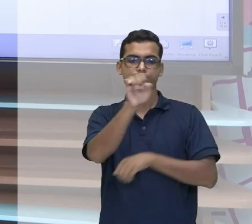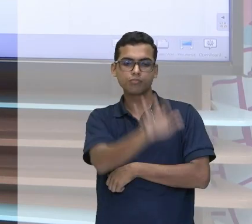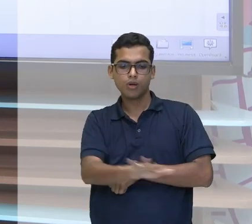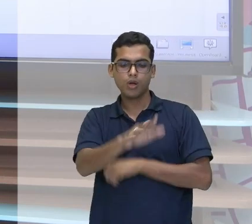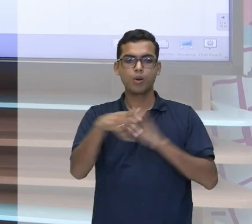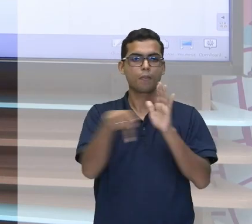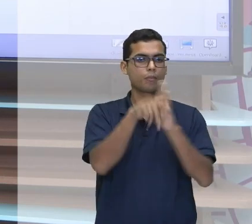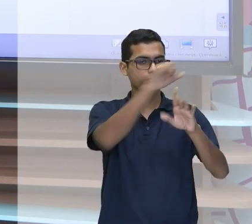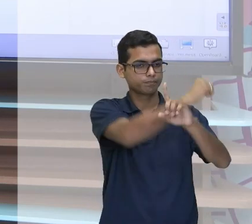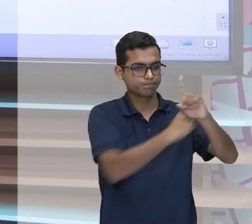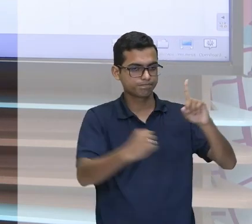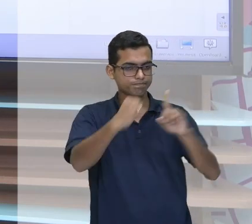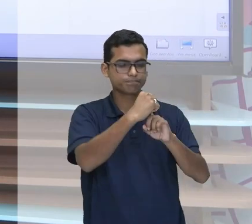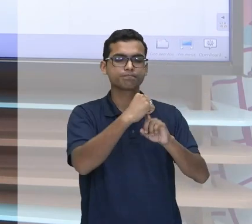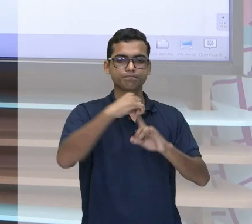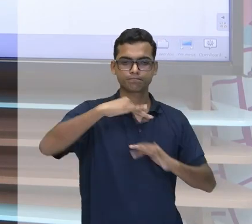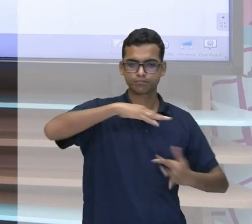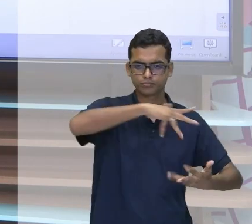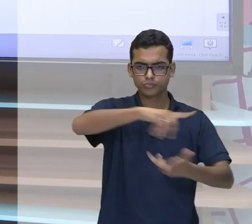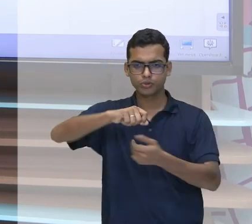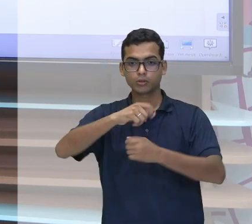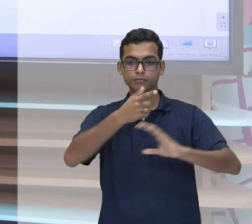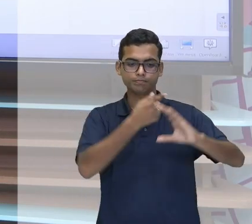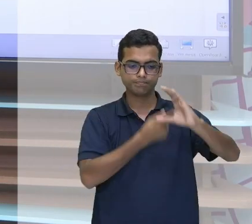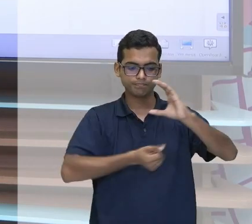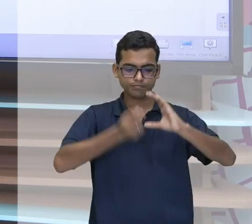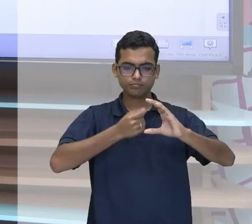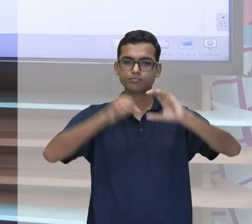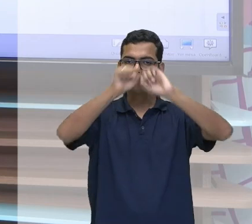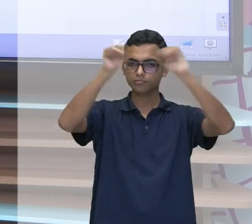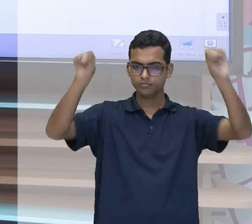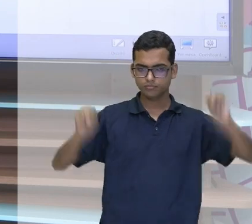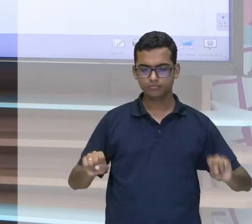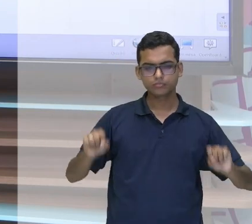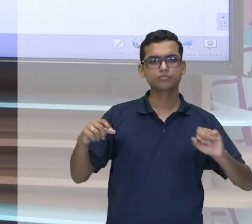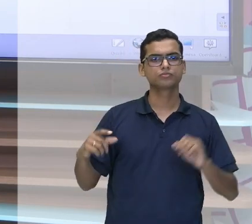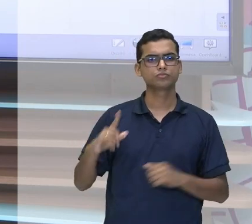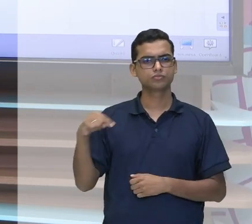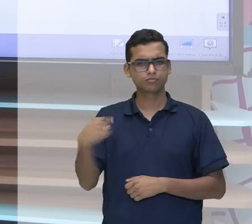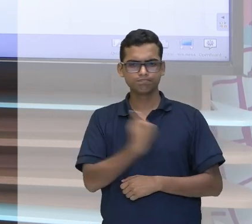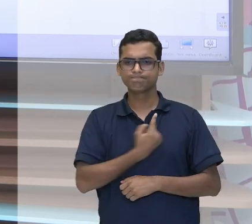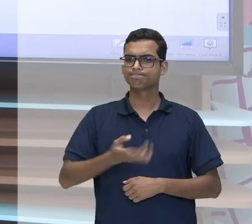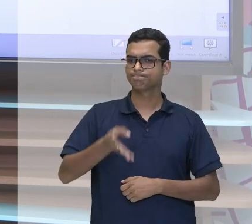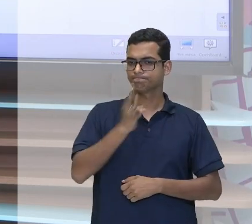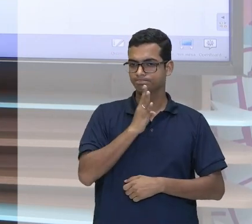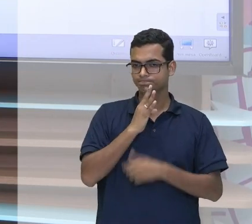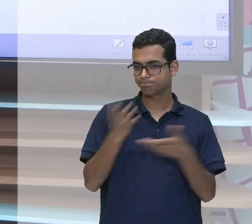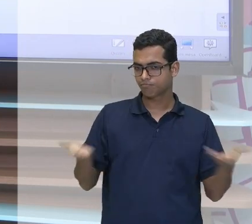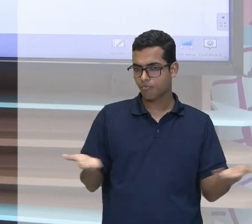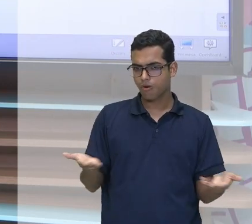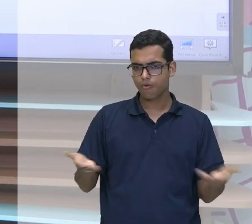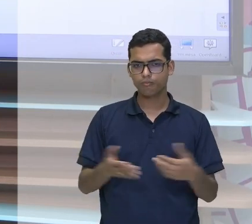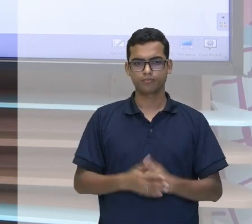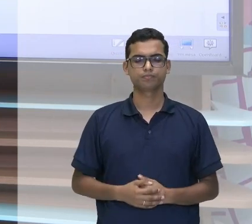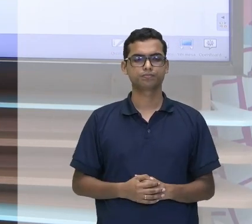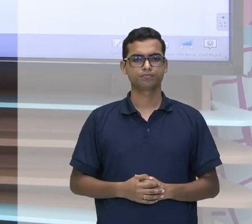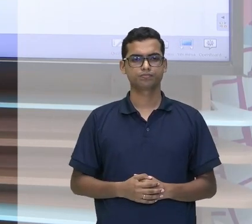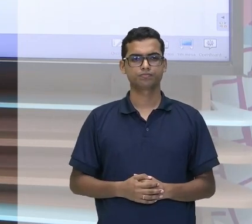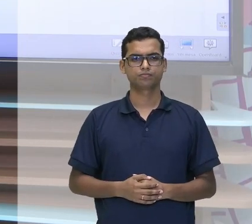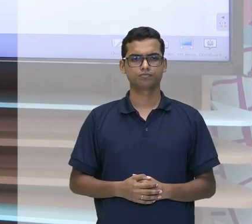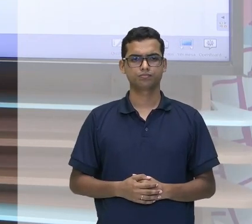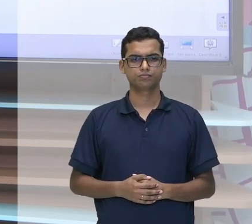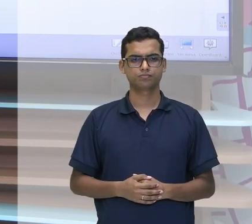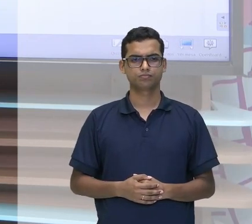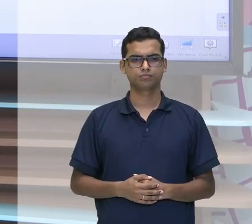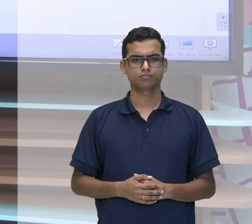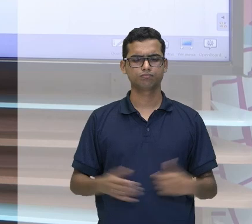sociedade. E o capitalismo, ele é um desses sistemas econômicos que a gente vai conhecer, a partir desse momento, quais são as